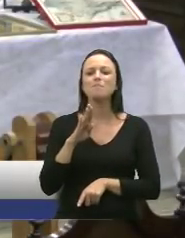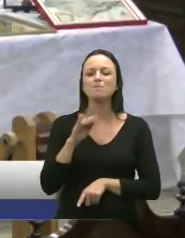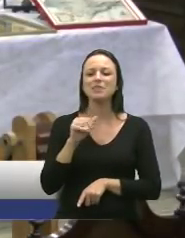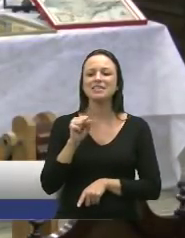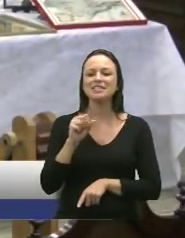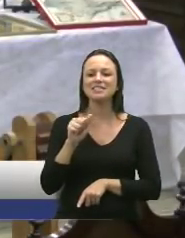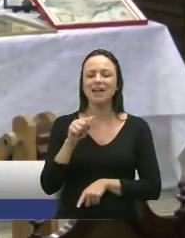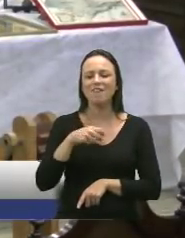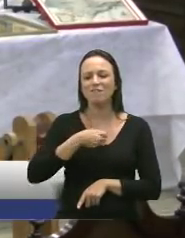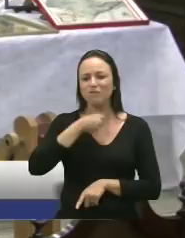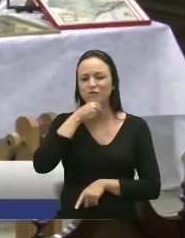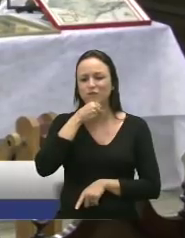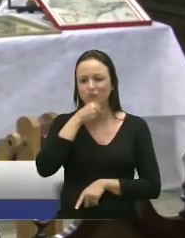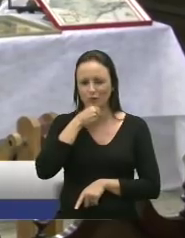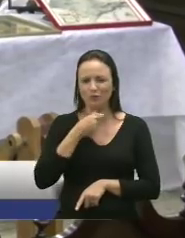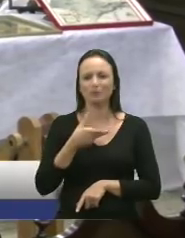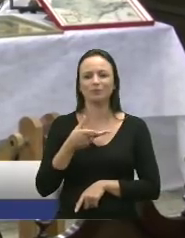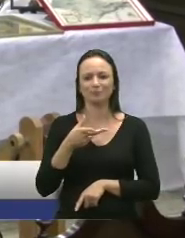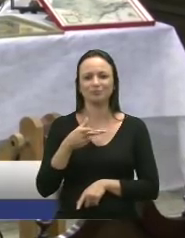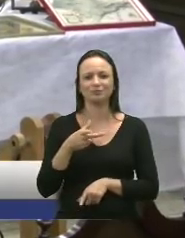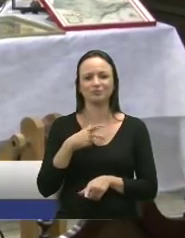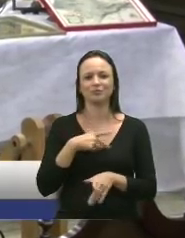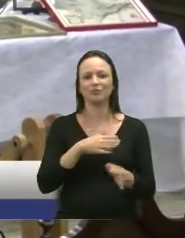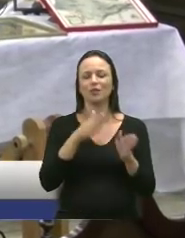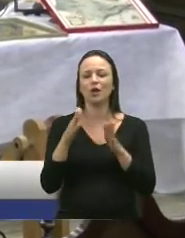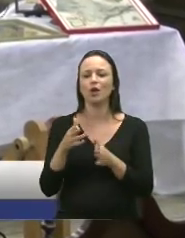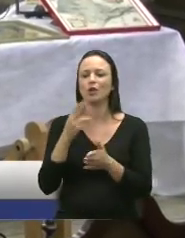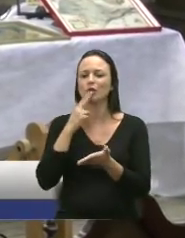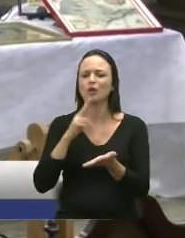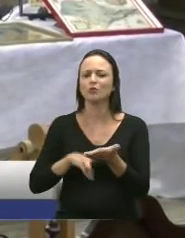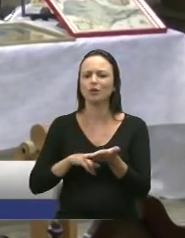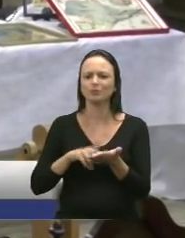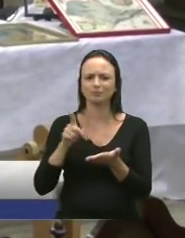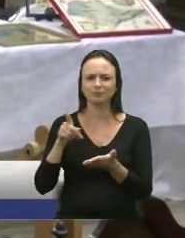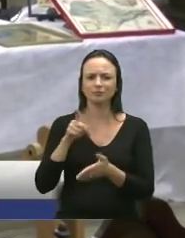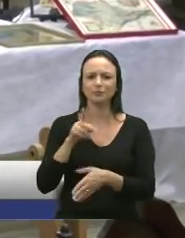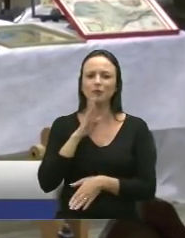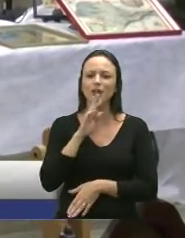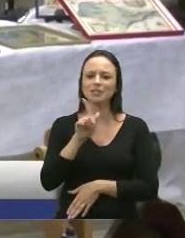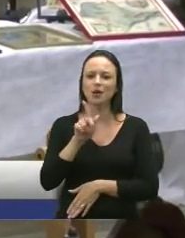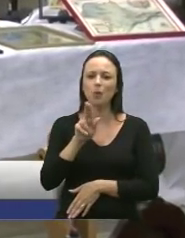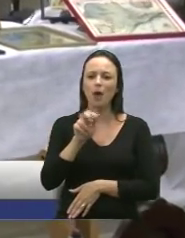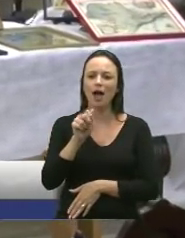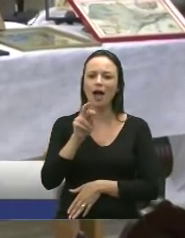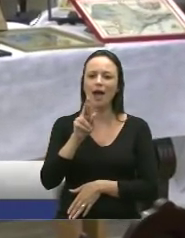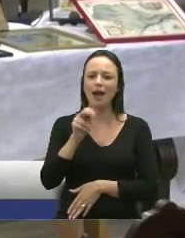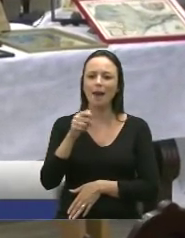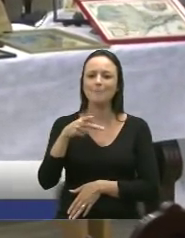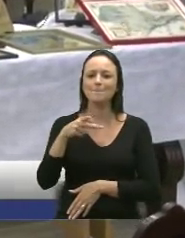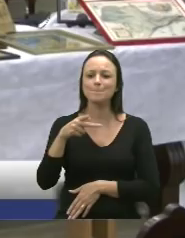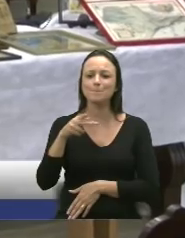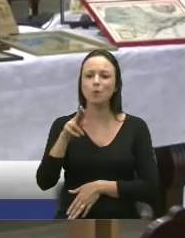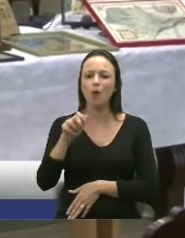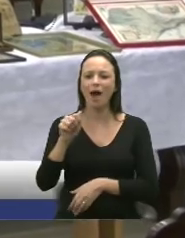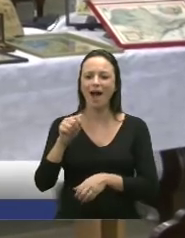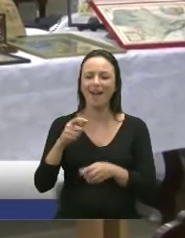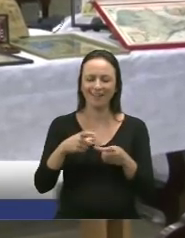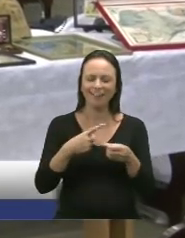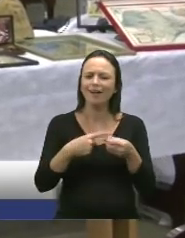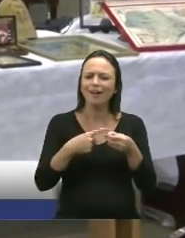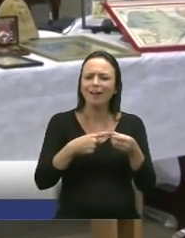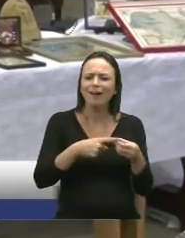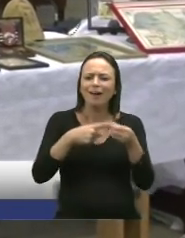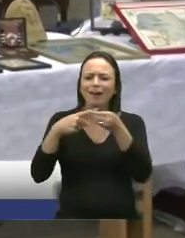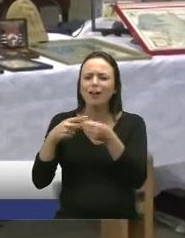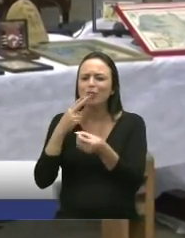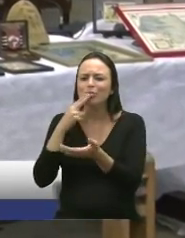bisavô era peão do lado de Dois Córregos. Eu acho que tem gente aqui que conhece Guarapuã, uma vilazinha do lado de Dois Córregos.